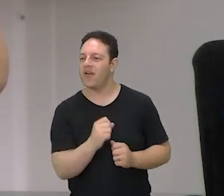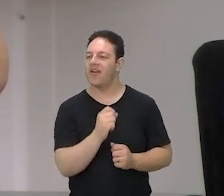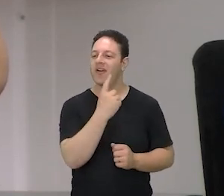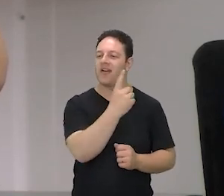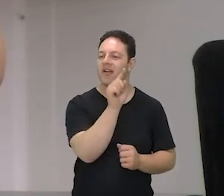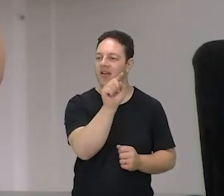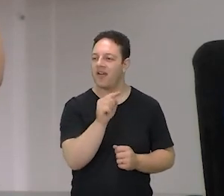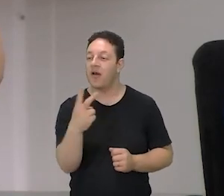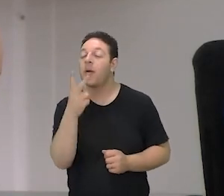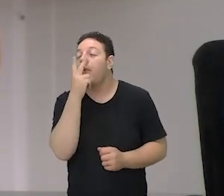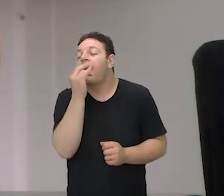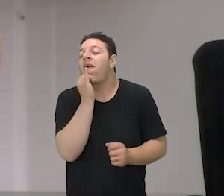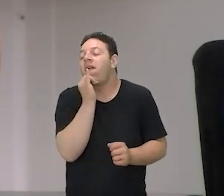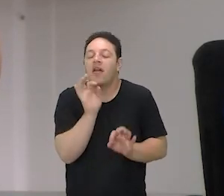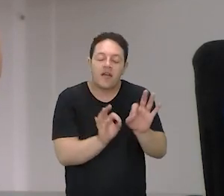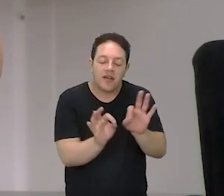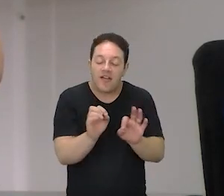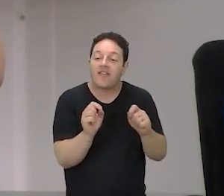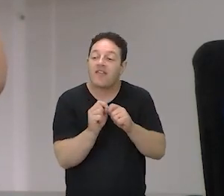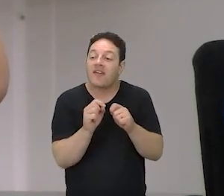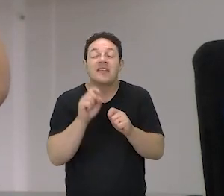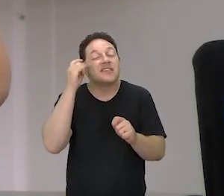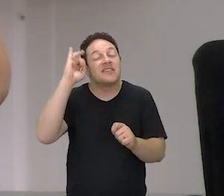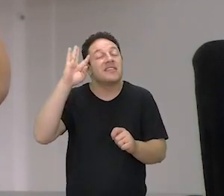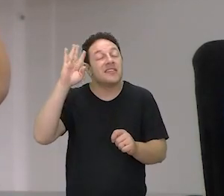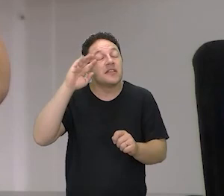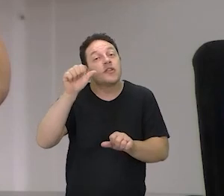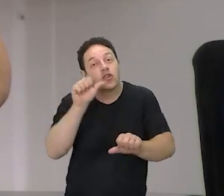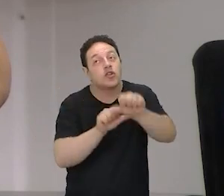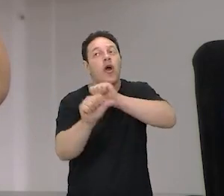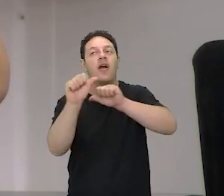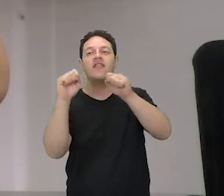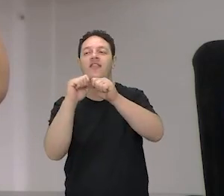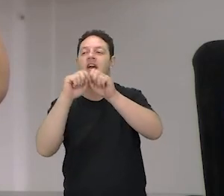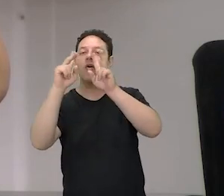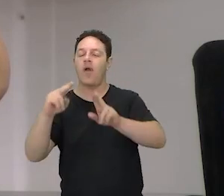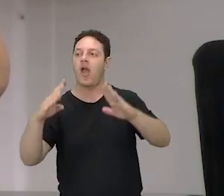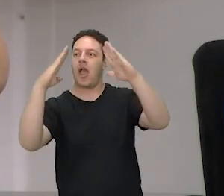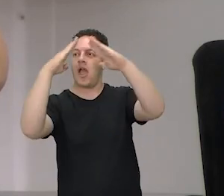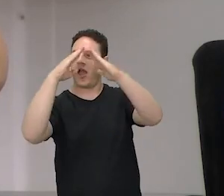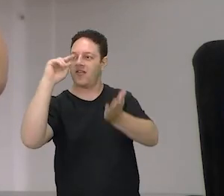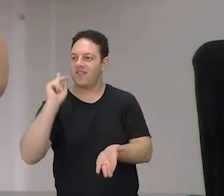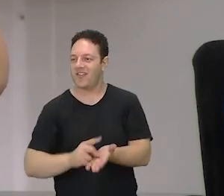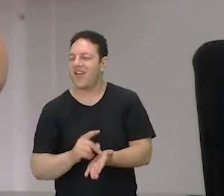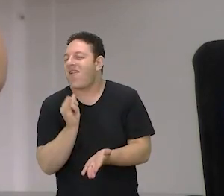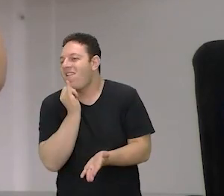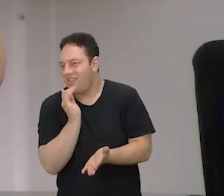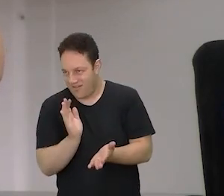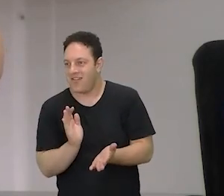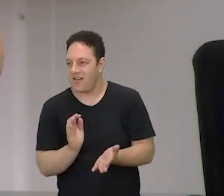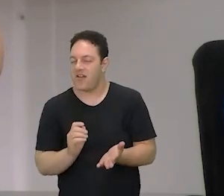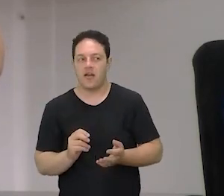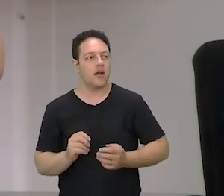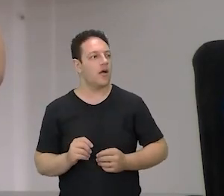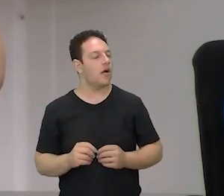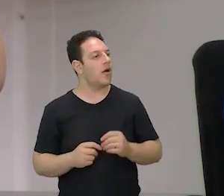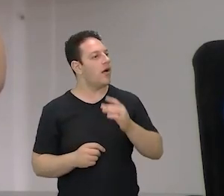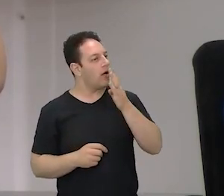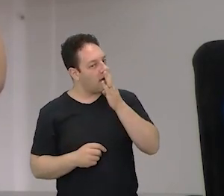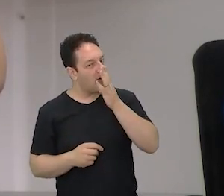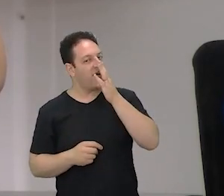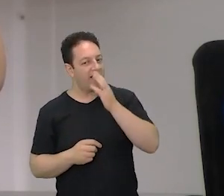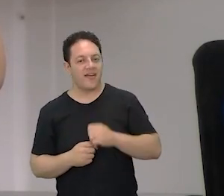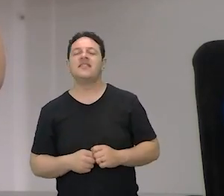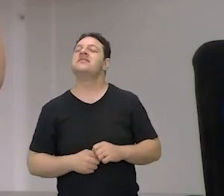real, é como se fosse fazer uma casa, realmente. Foi muito bacana. O